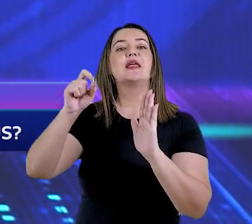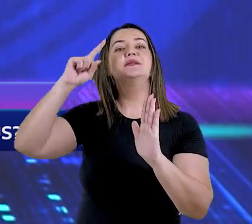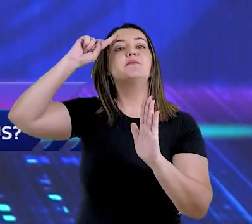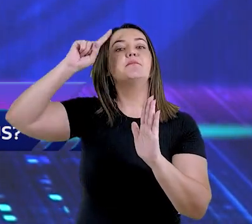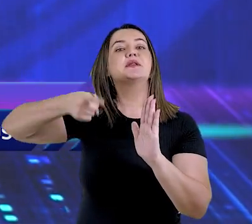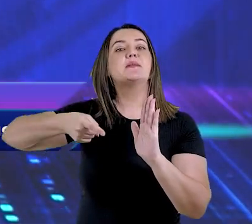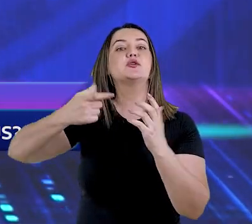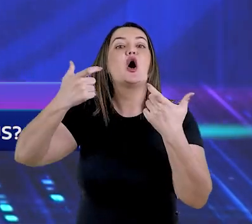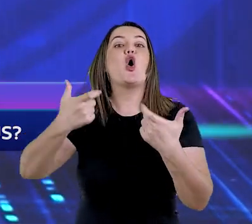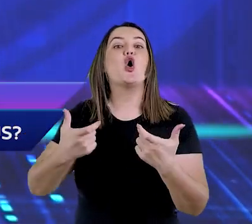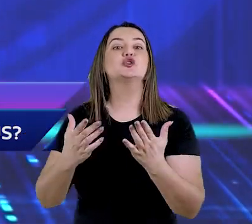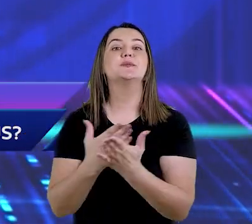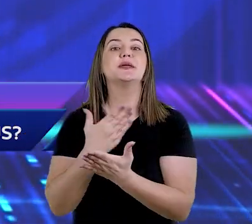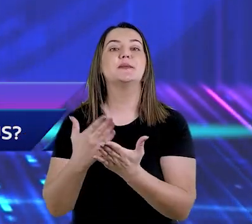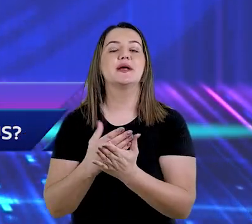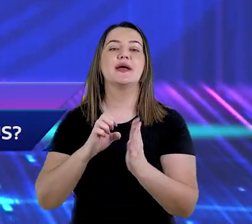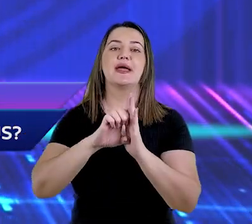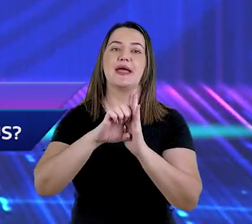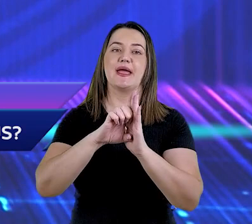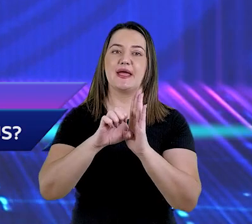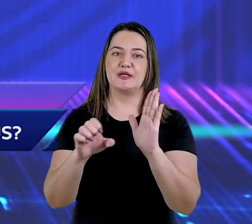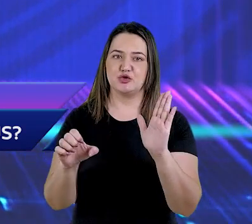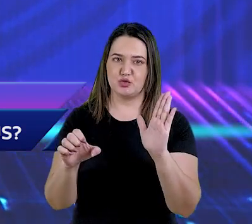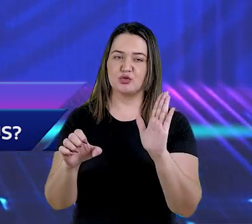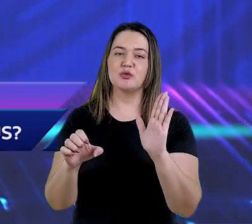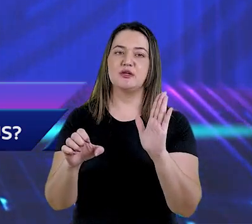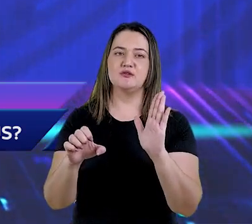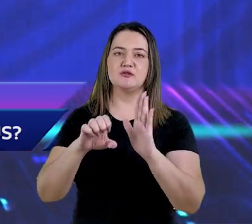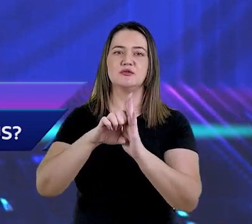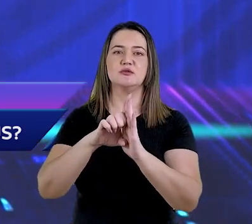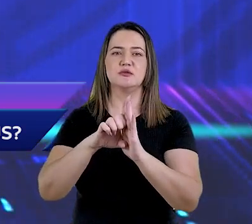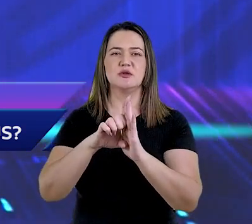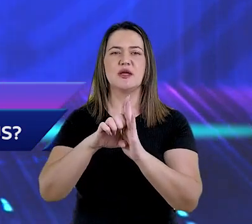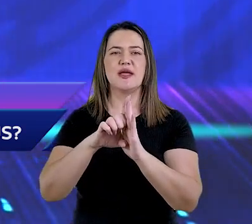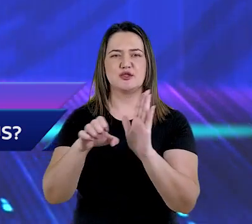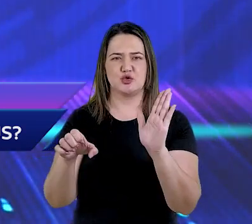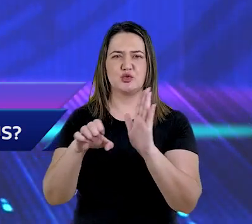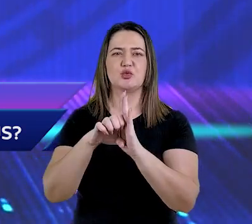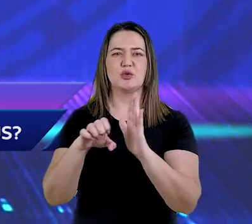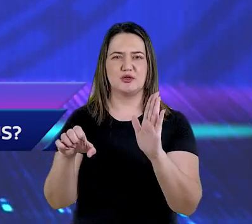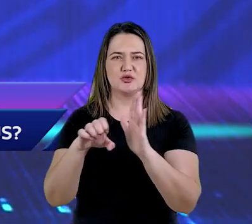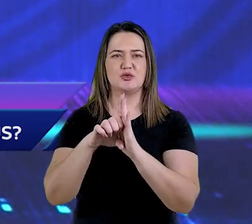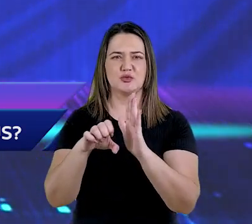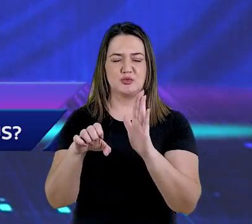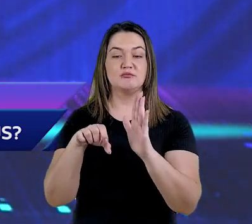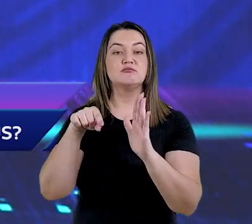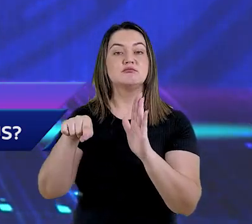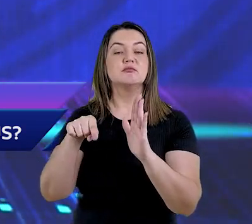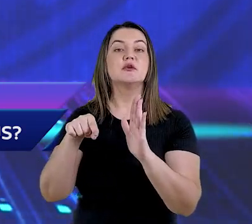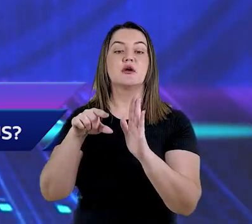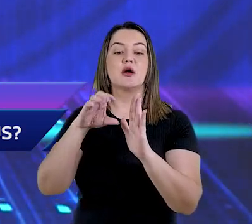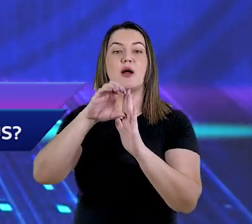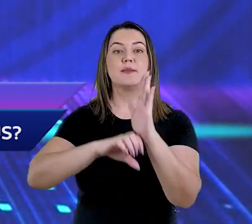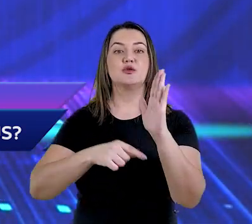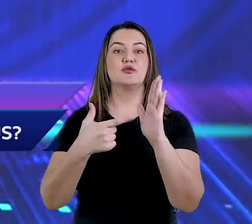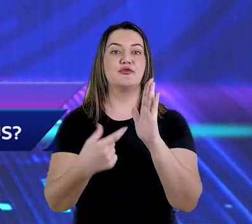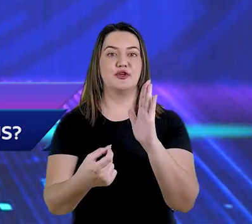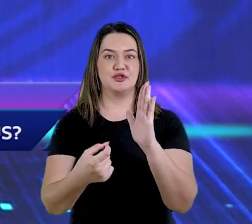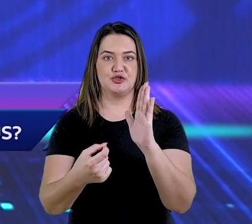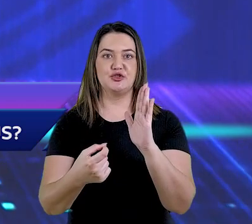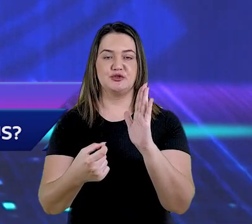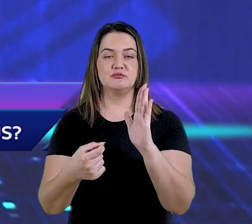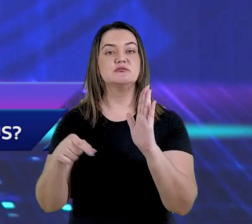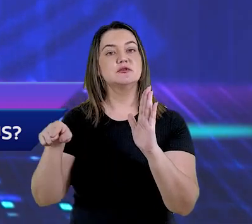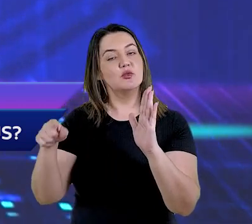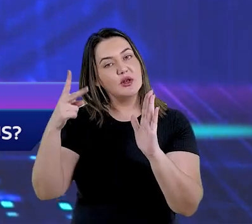Em tábuas de pedra foi que Deus entregou para Moisés, com o dedo de Deus sendo a caneta. Portanto, isso